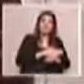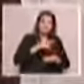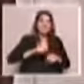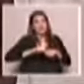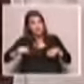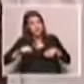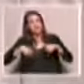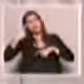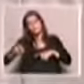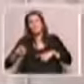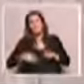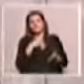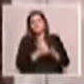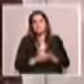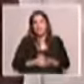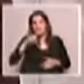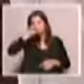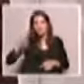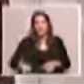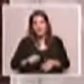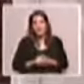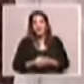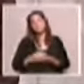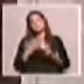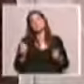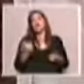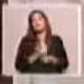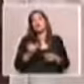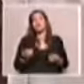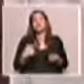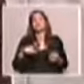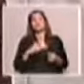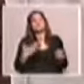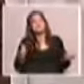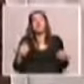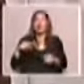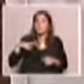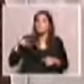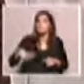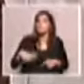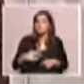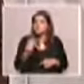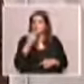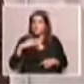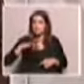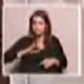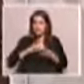da, refeição. Nós temos diabolizado o queijo, não é? E repara, nós portugueses consumimos cerca de